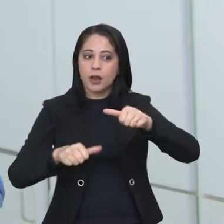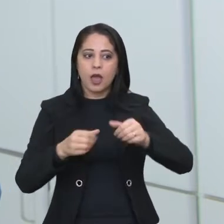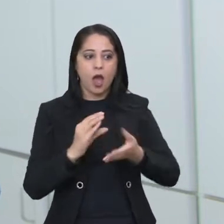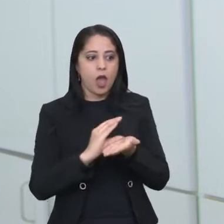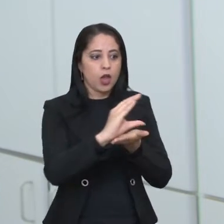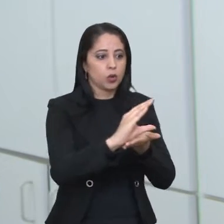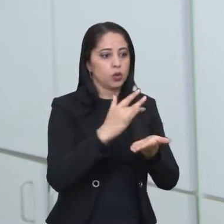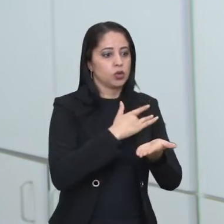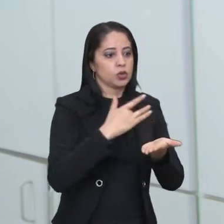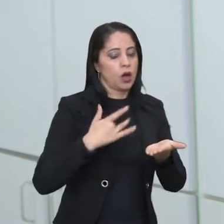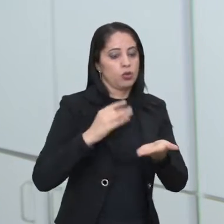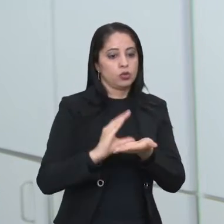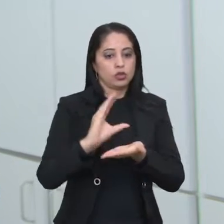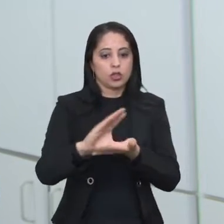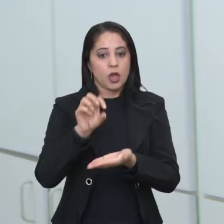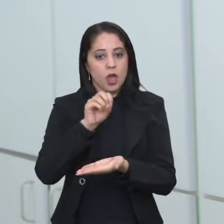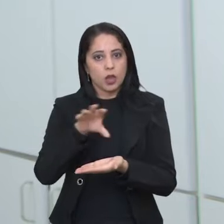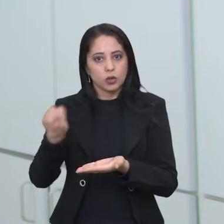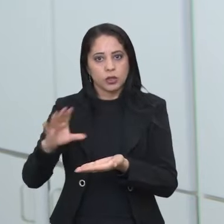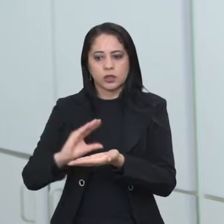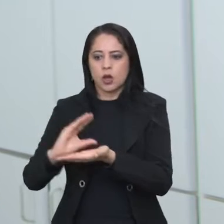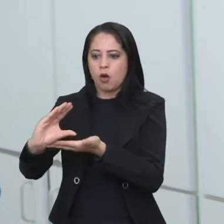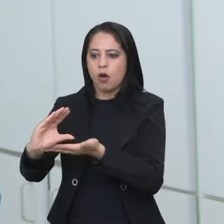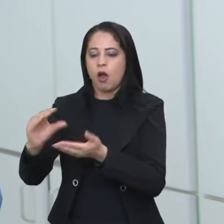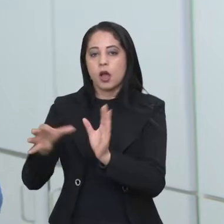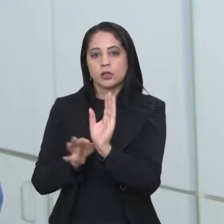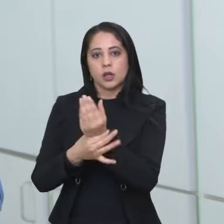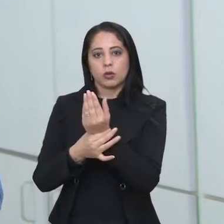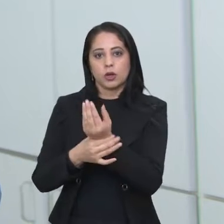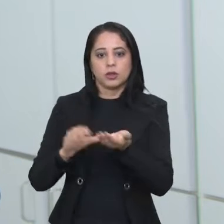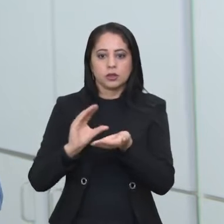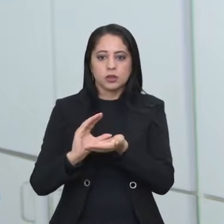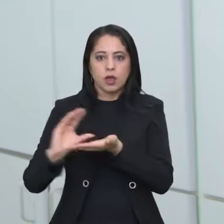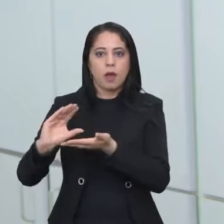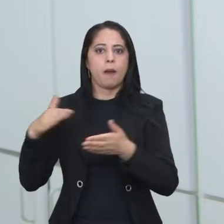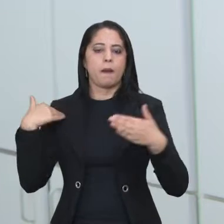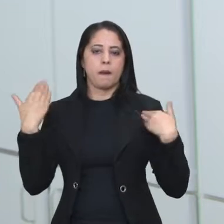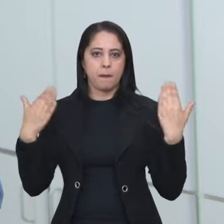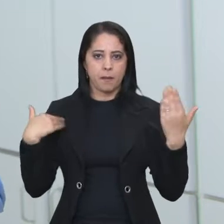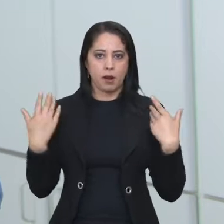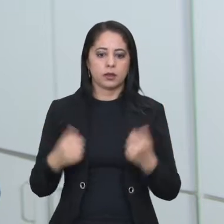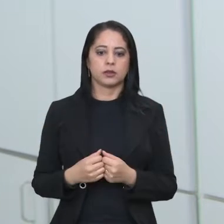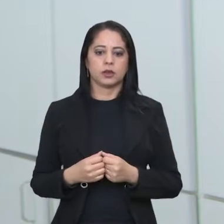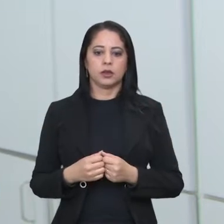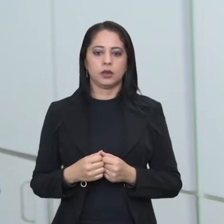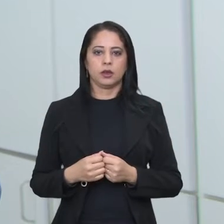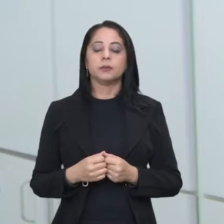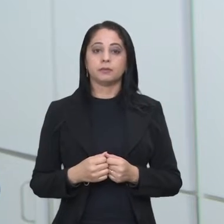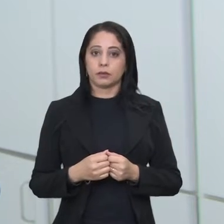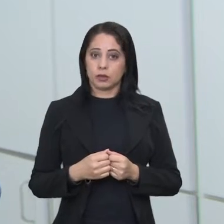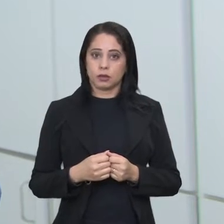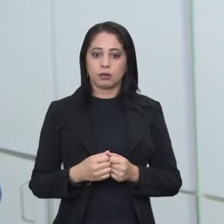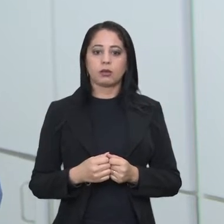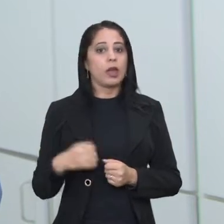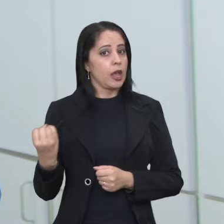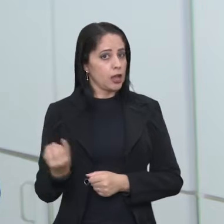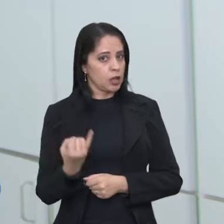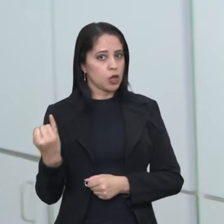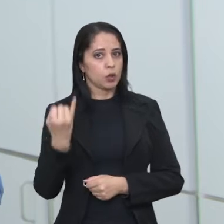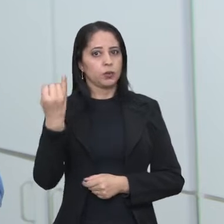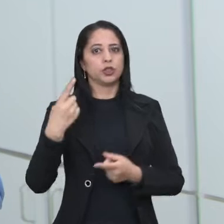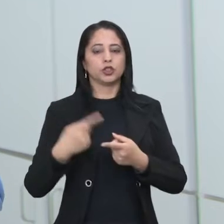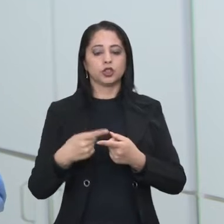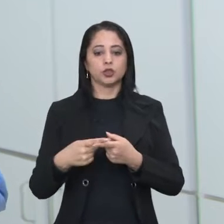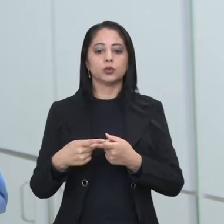na saúde, educação, segurança e lazer. Essas são as ações são extremamente importantes. Por